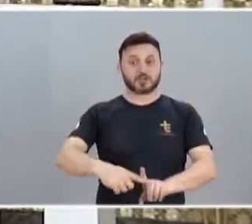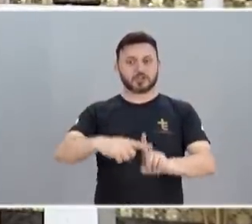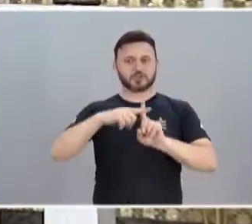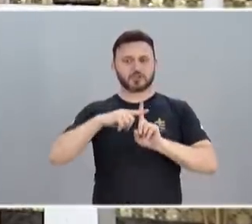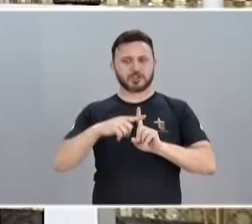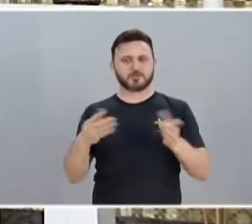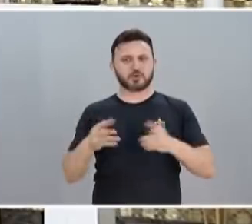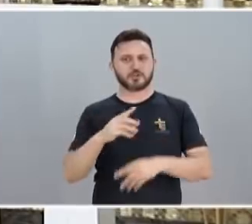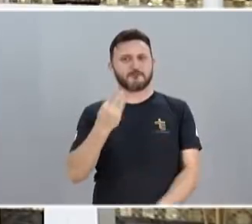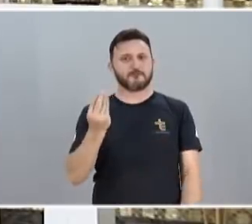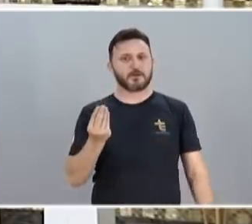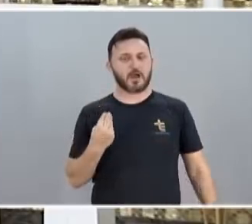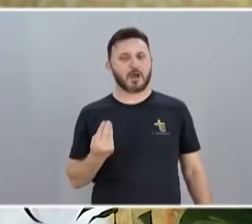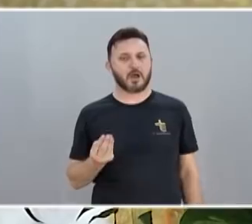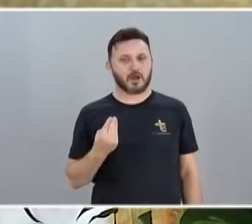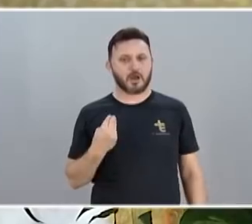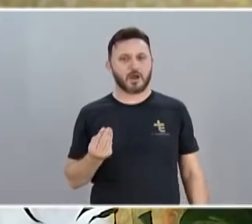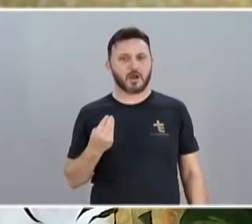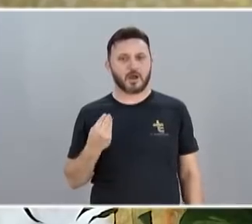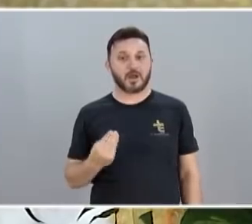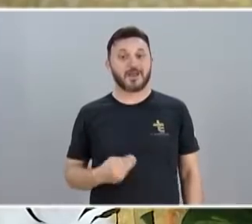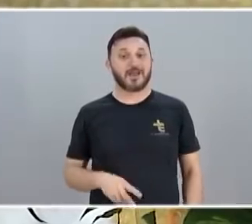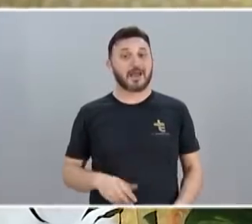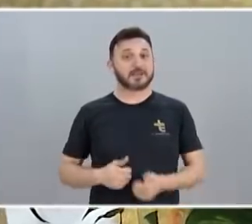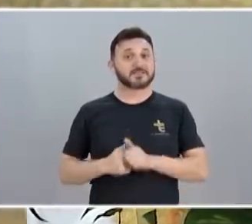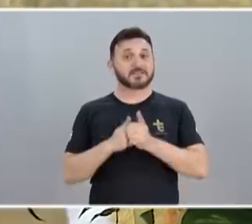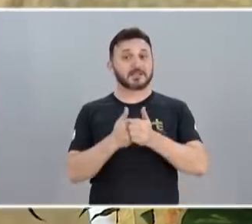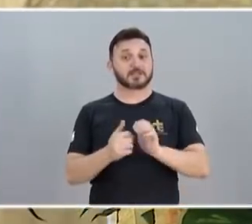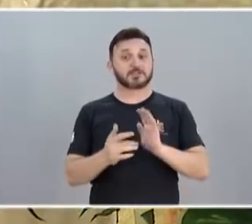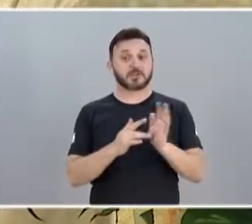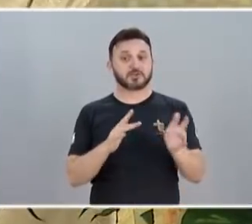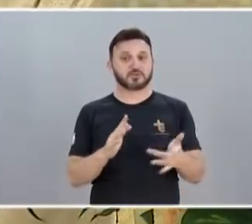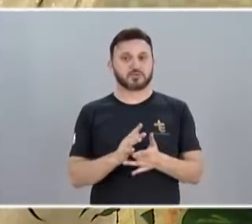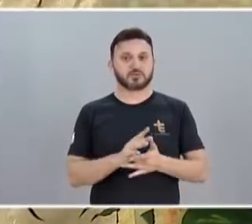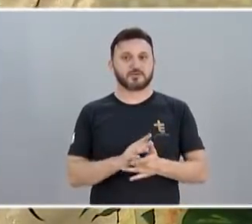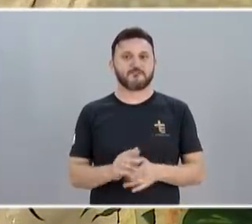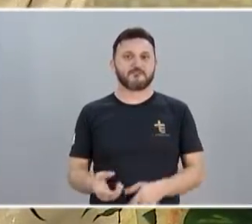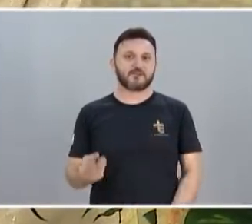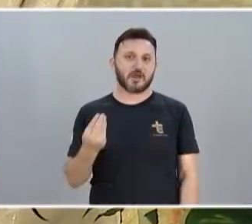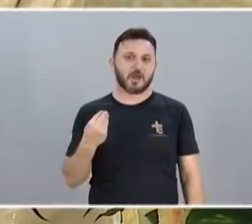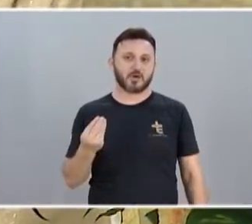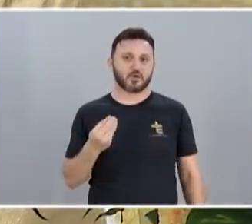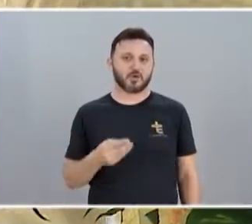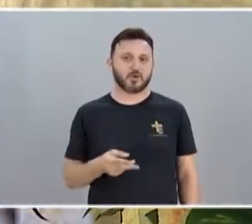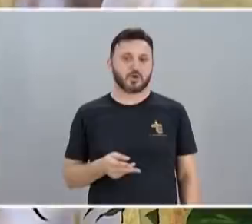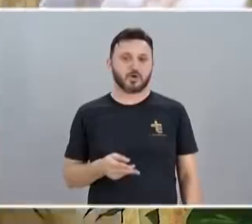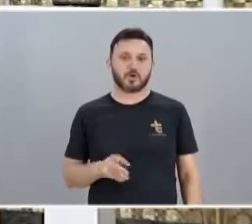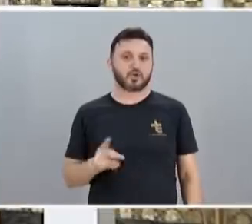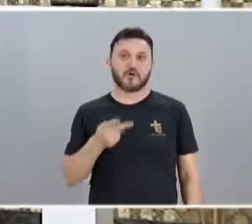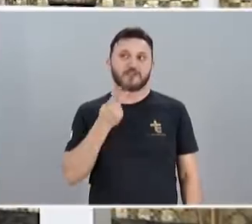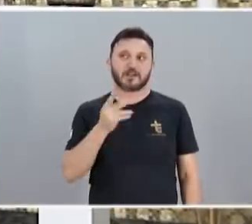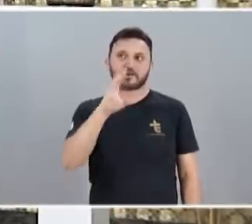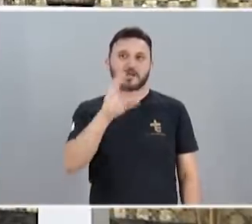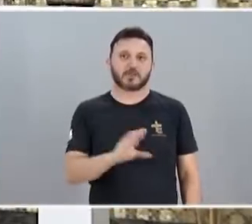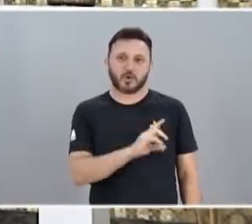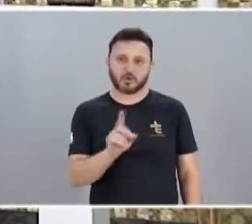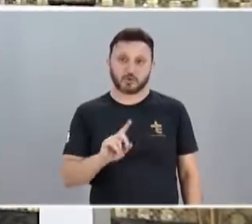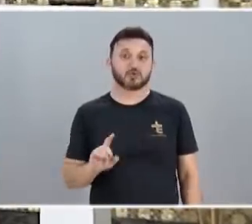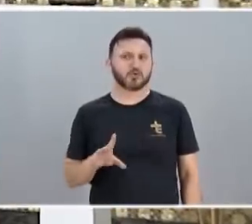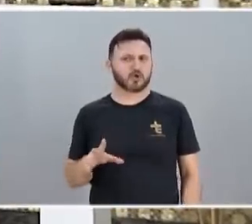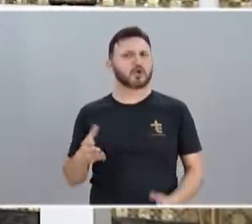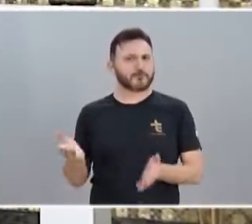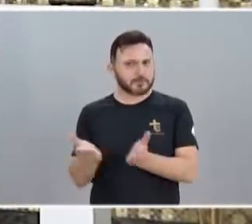fraco. Estou falando cristianismo, não estou falando catolicismo. Por isso que